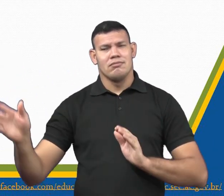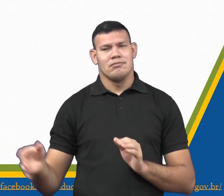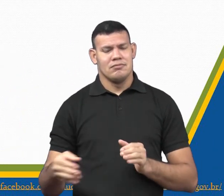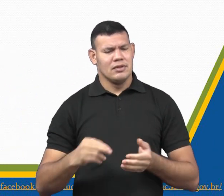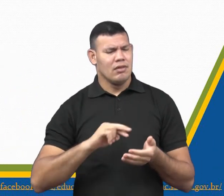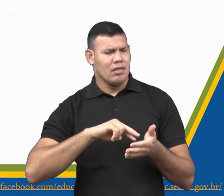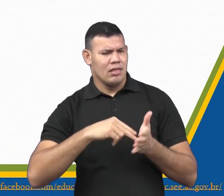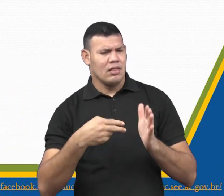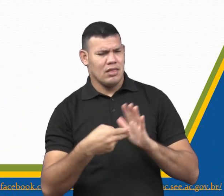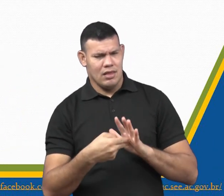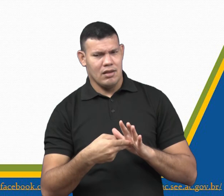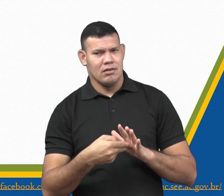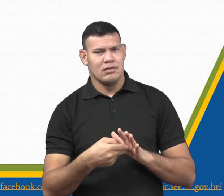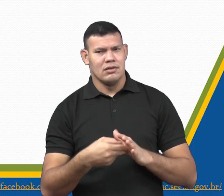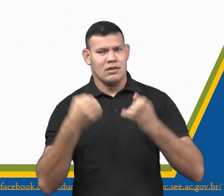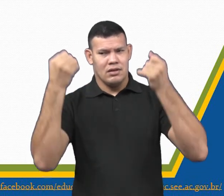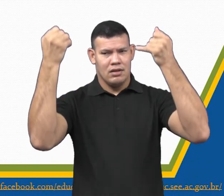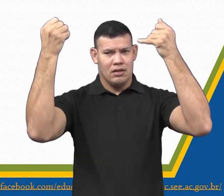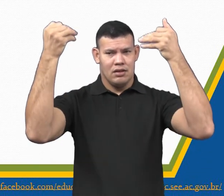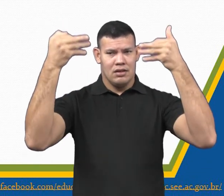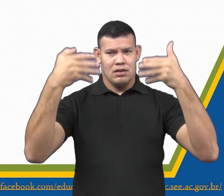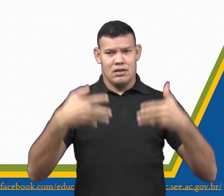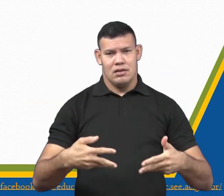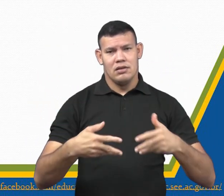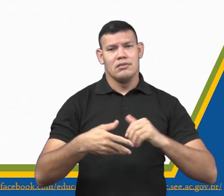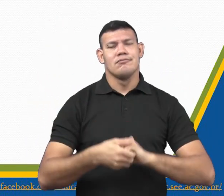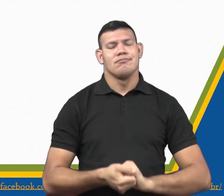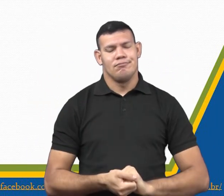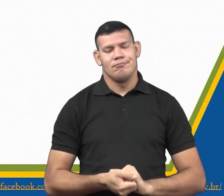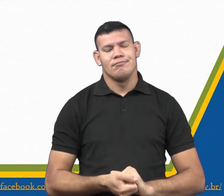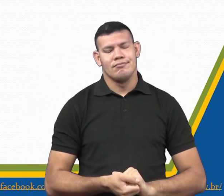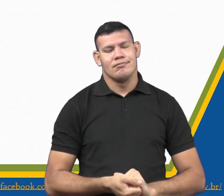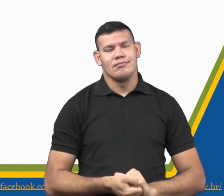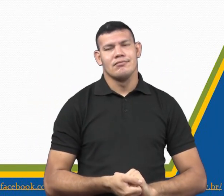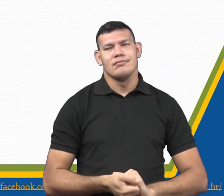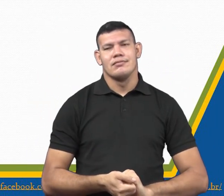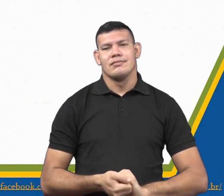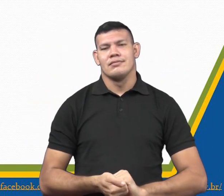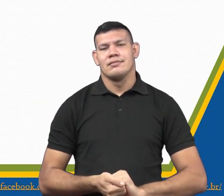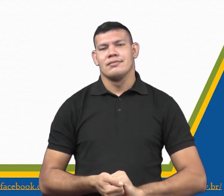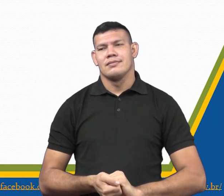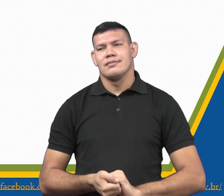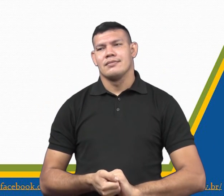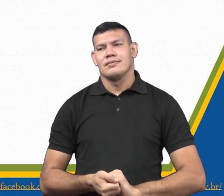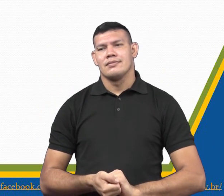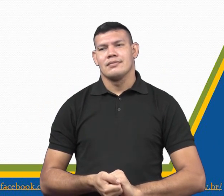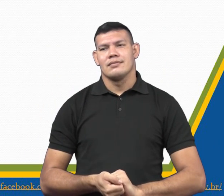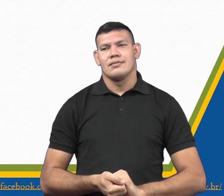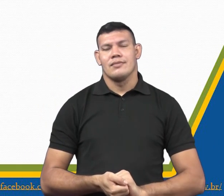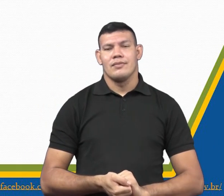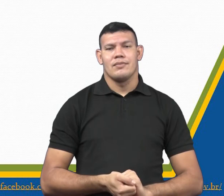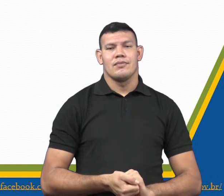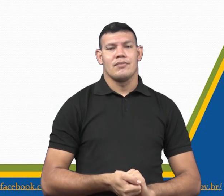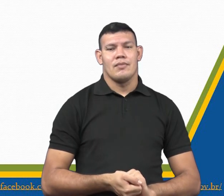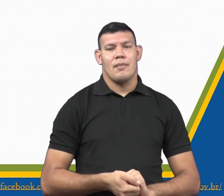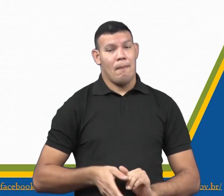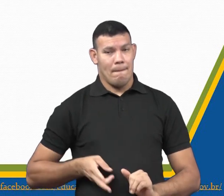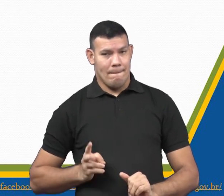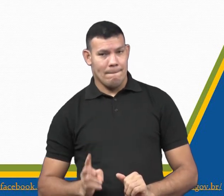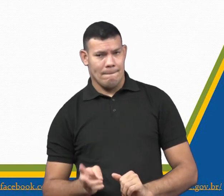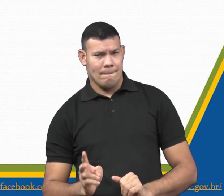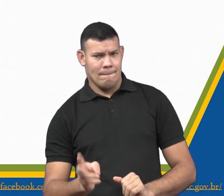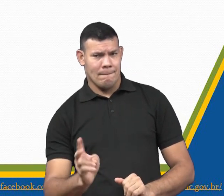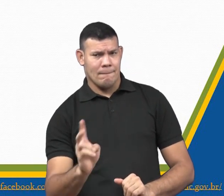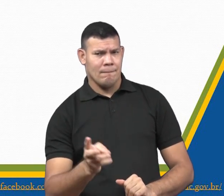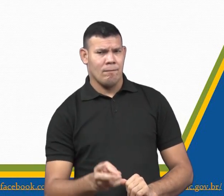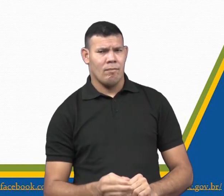uma definição, ou seja, uma estratégia argumentativa muito bem empregada. Continuando o